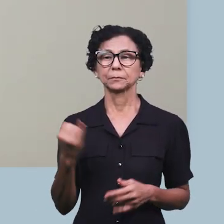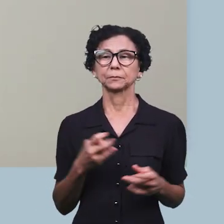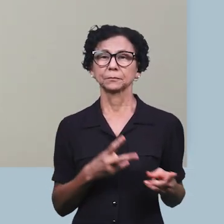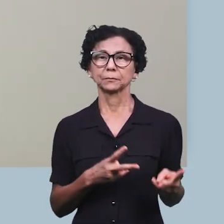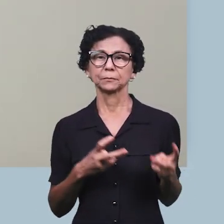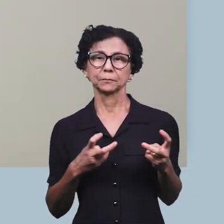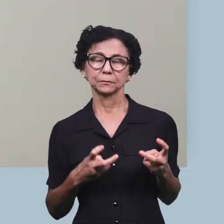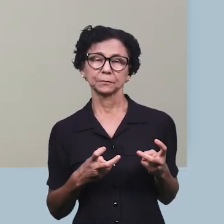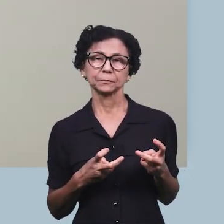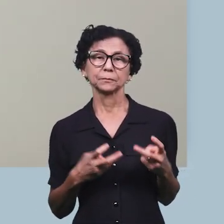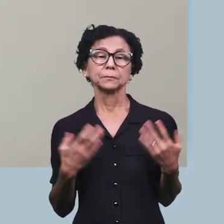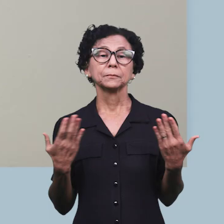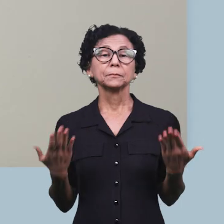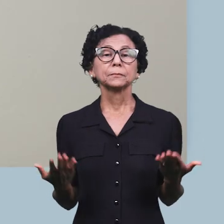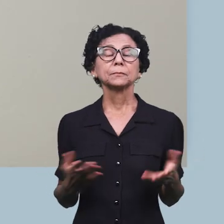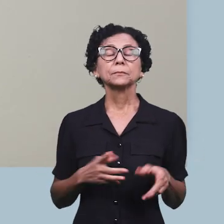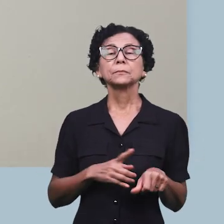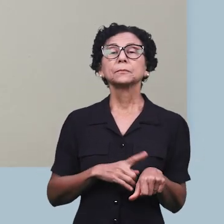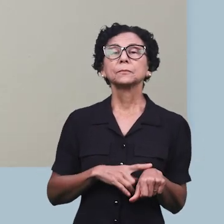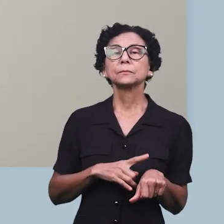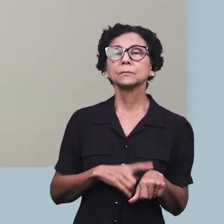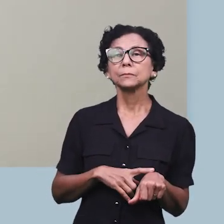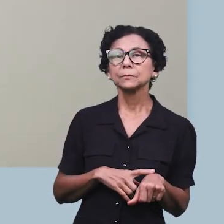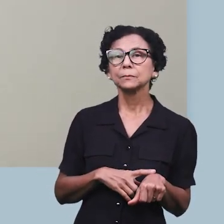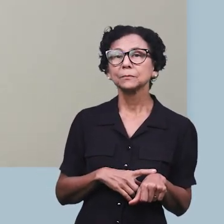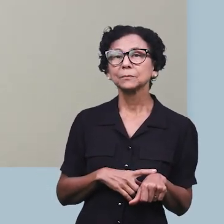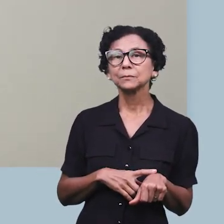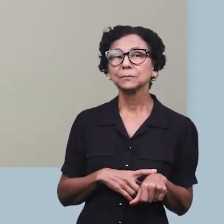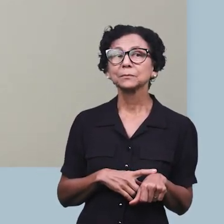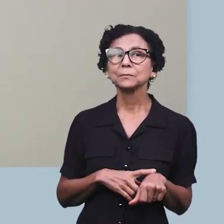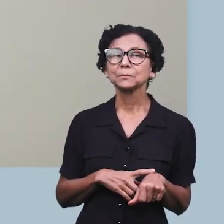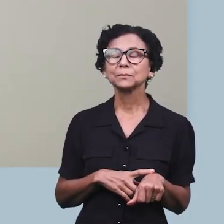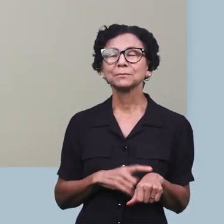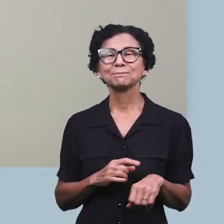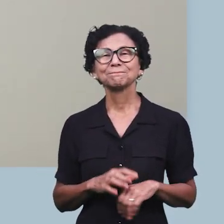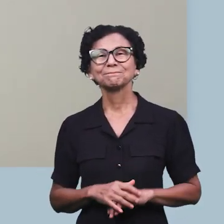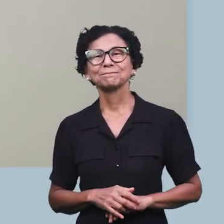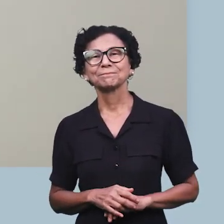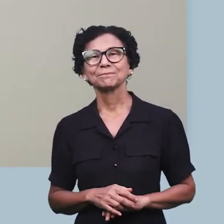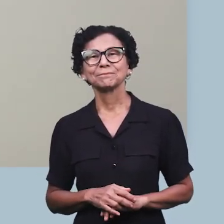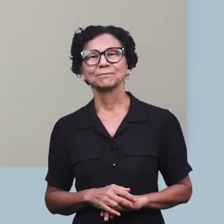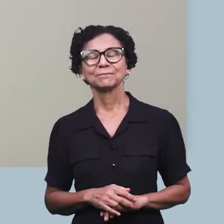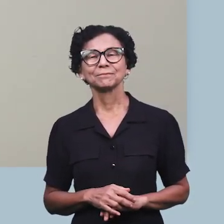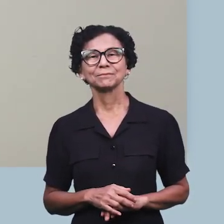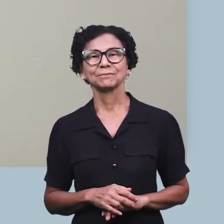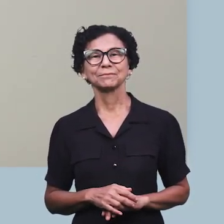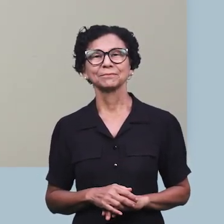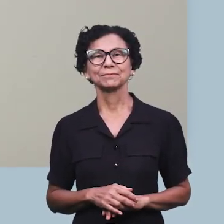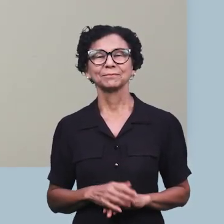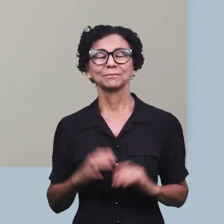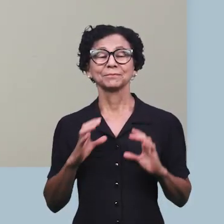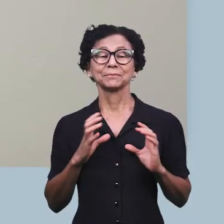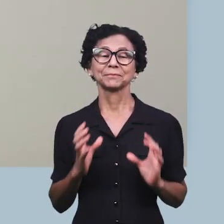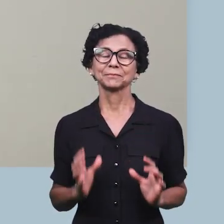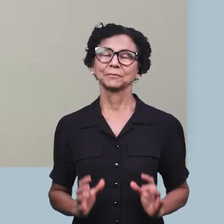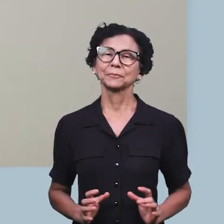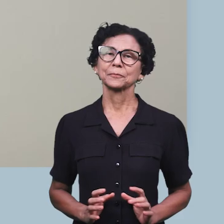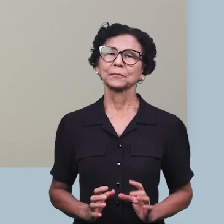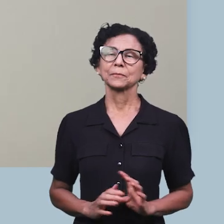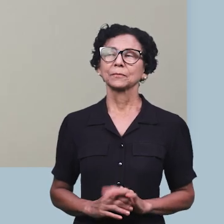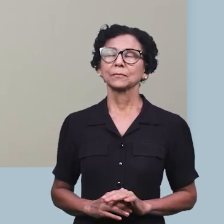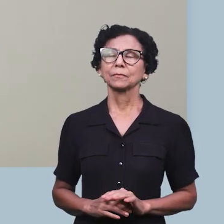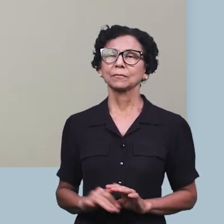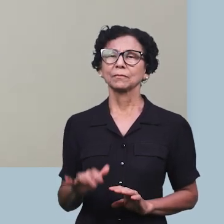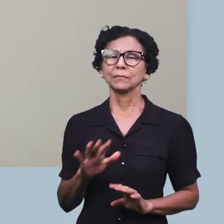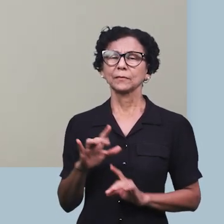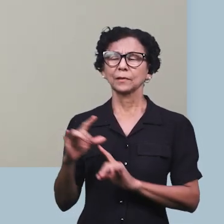importante a gente observar até em que momento a gente vai manter ali a nossa posição, ou às